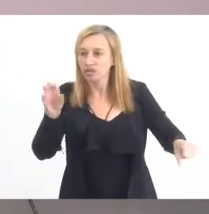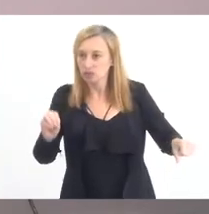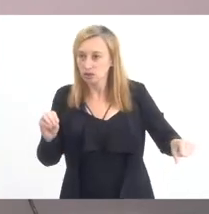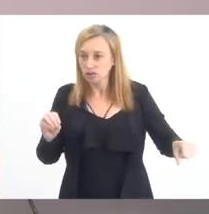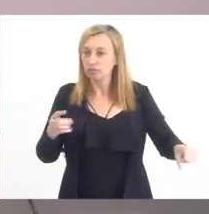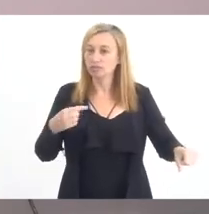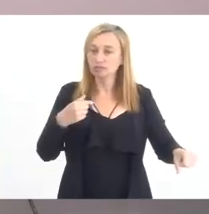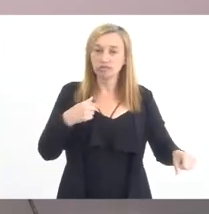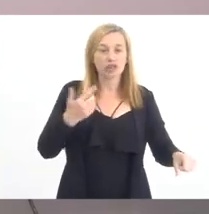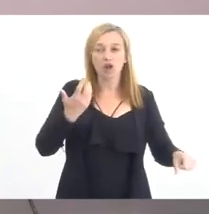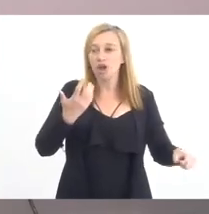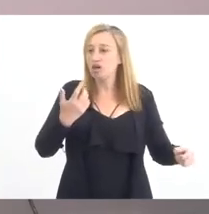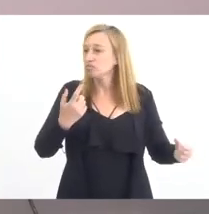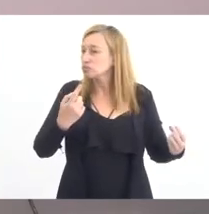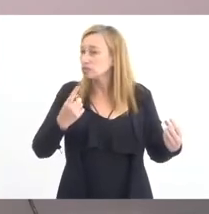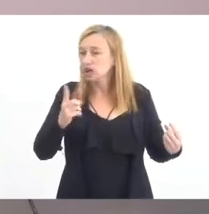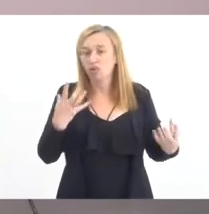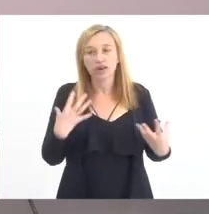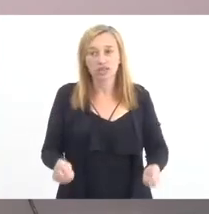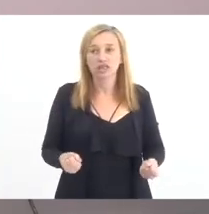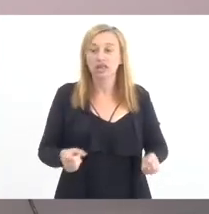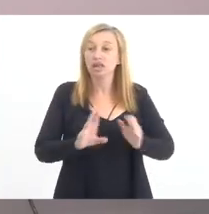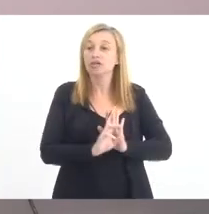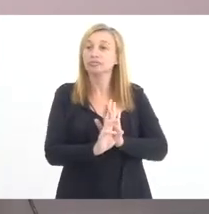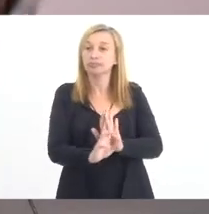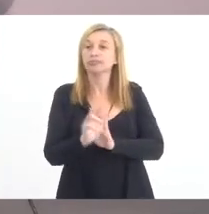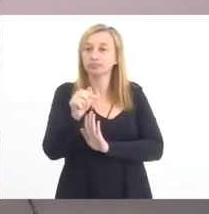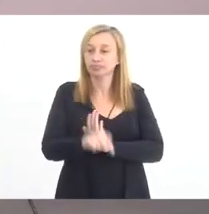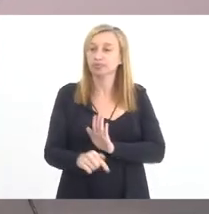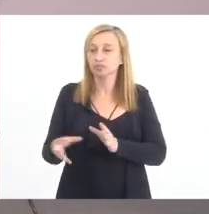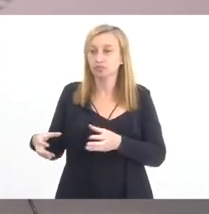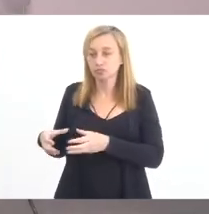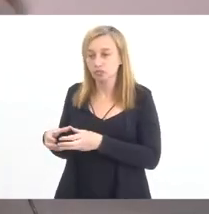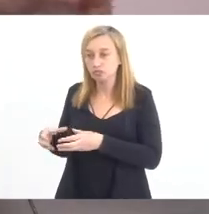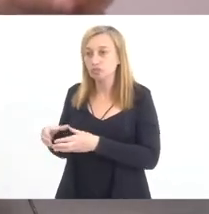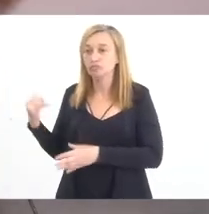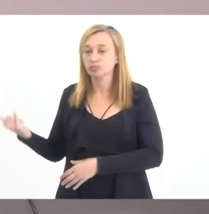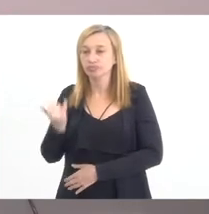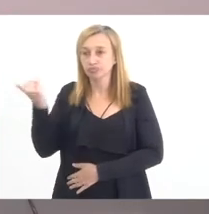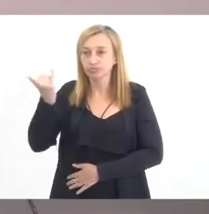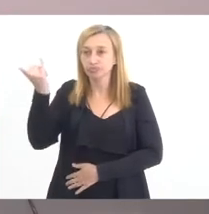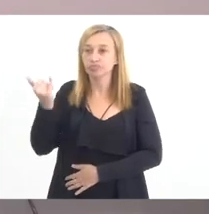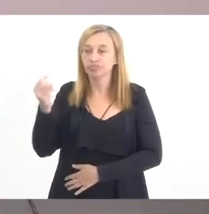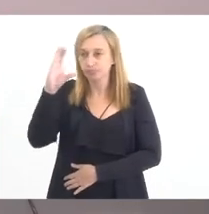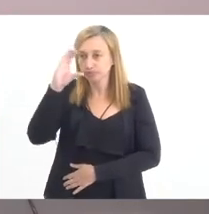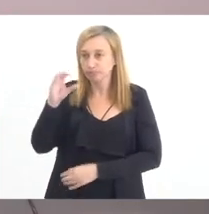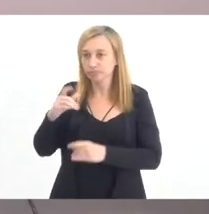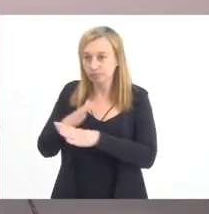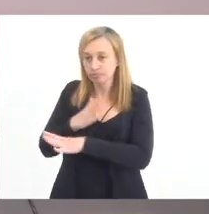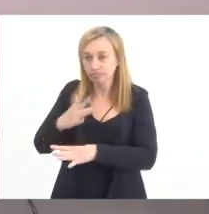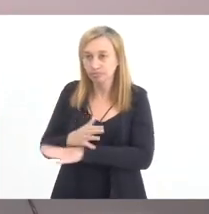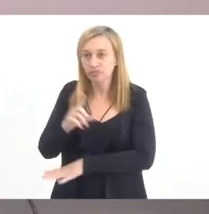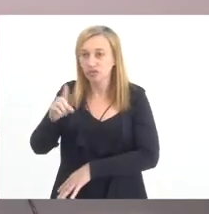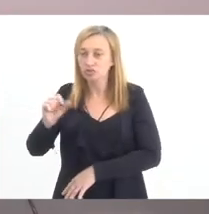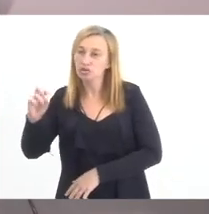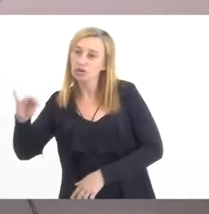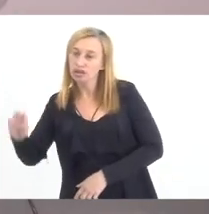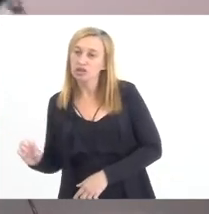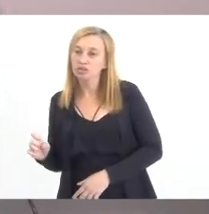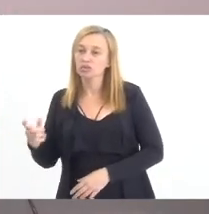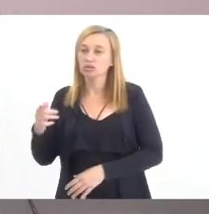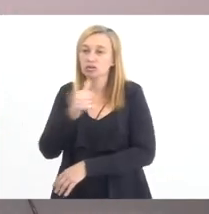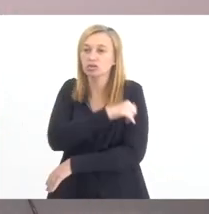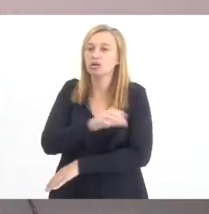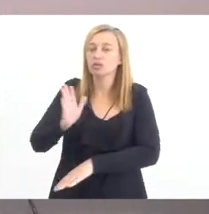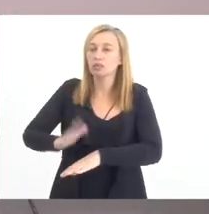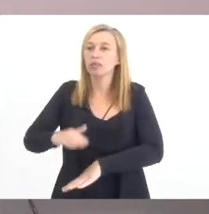Sou radicalmente contra. Representa aqui uma população importante dessa cidade, que é da Zona Oeste do Rio de Janeiro, que por mais